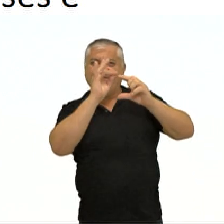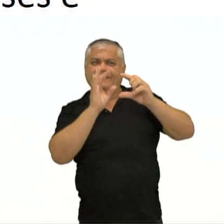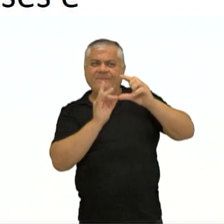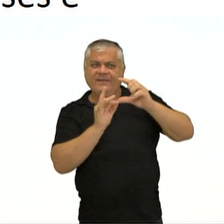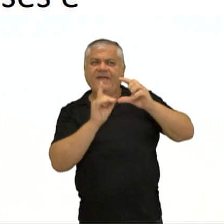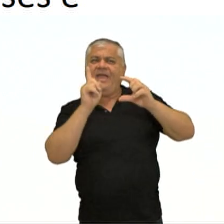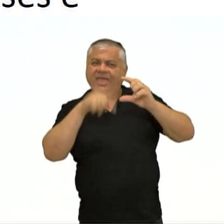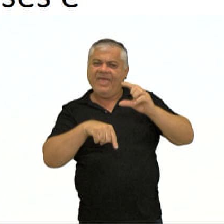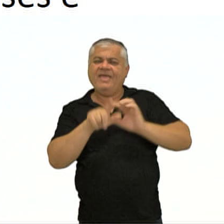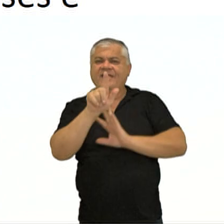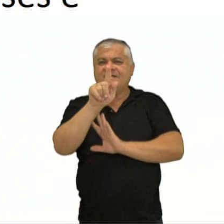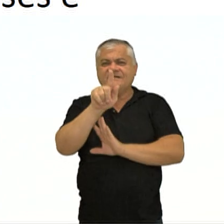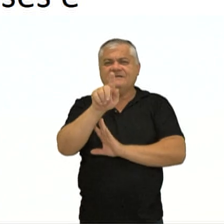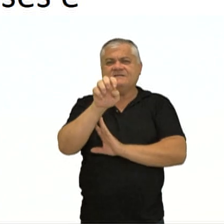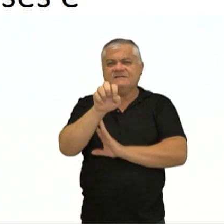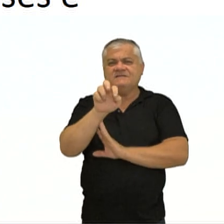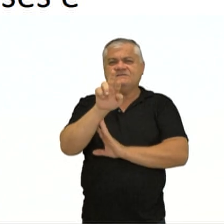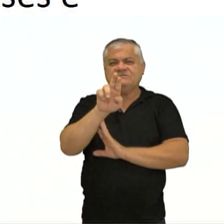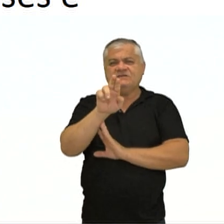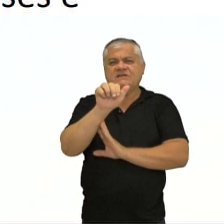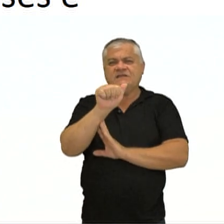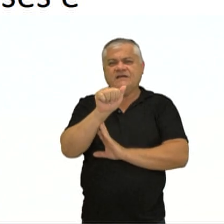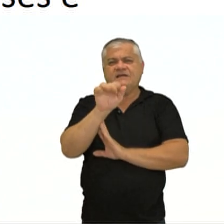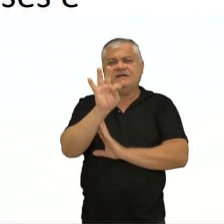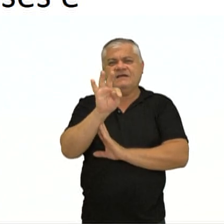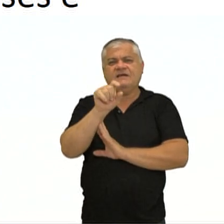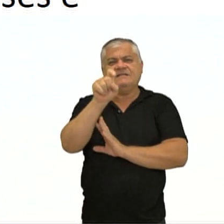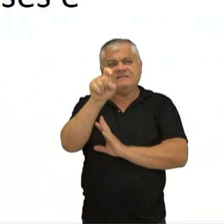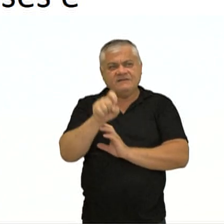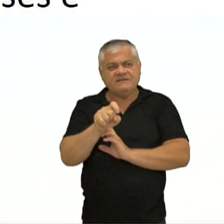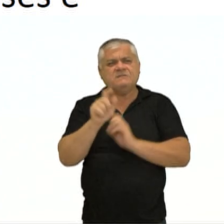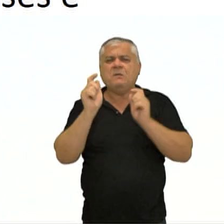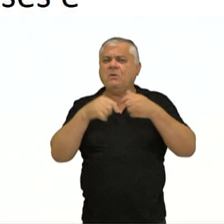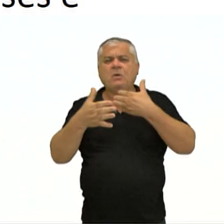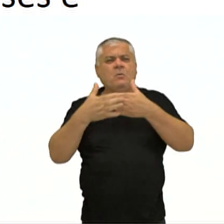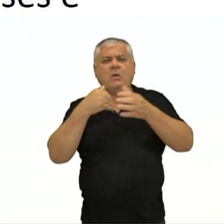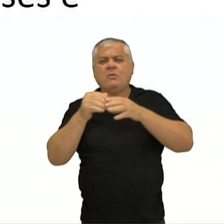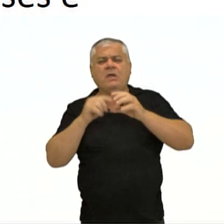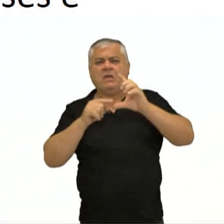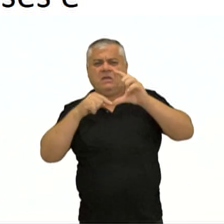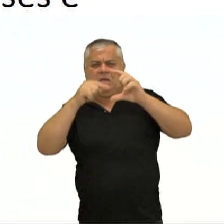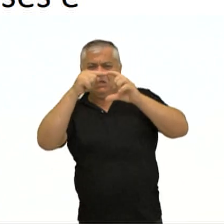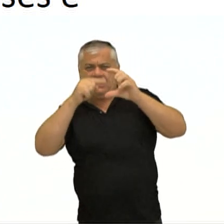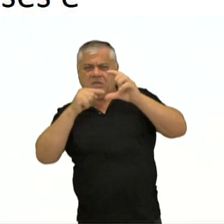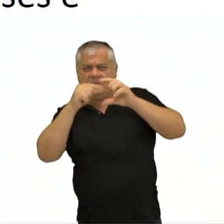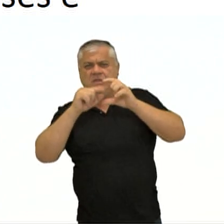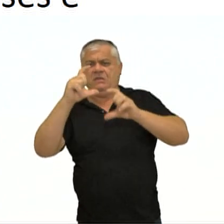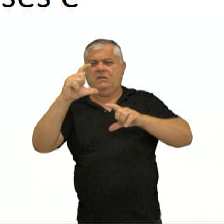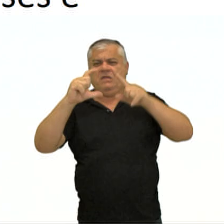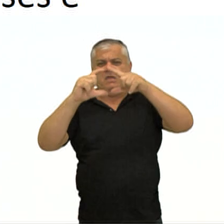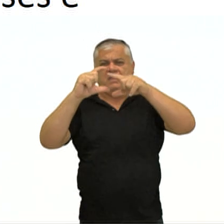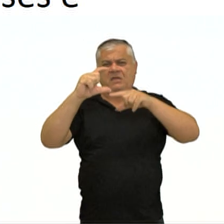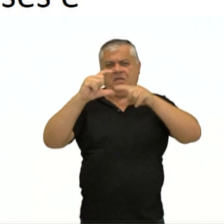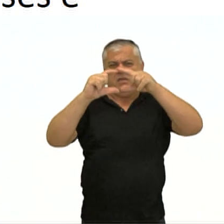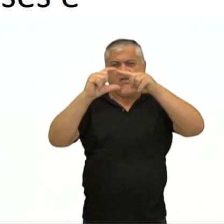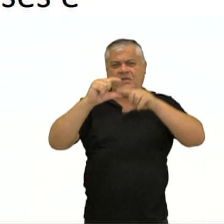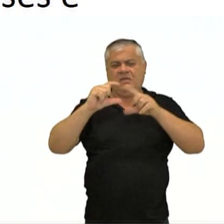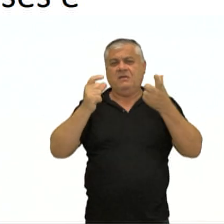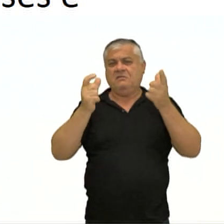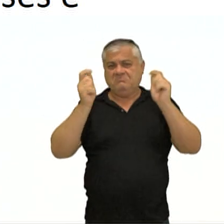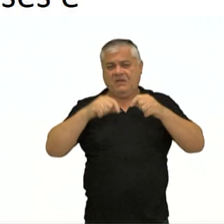está localizado aqui. Eu coloquei aqui, mas poderia ser colocado em qualquer outra posição. Qualquer ponto que